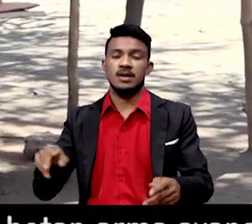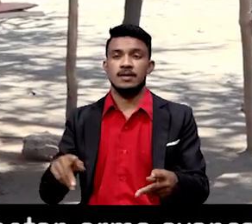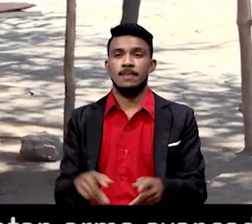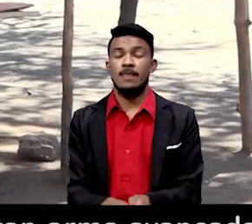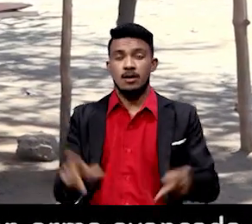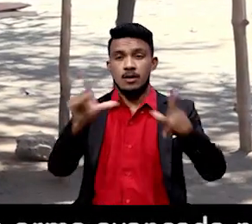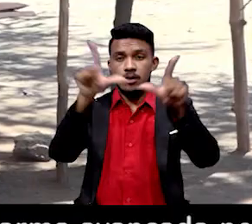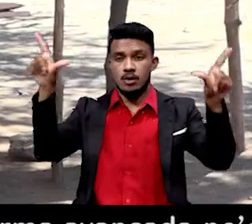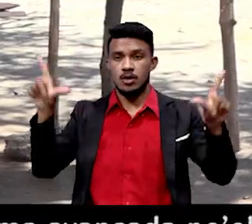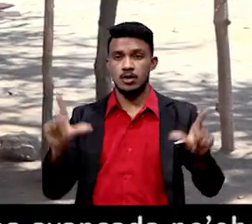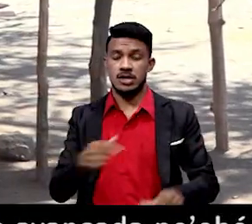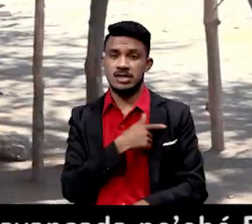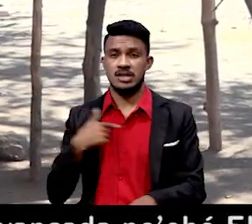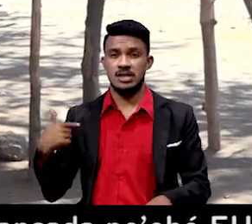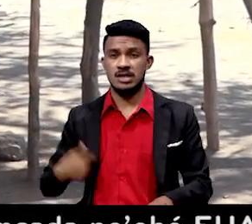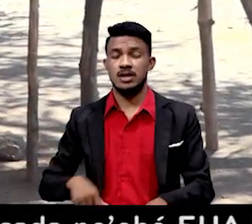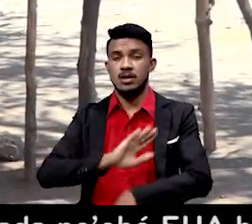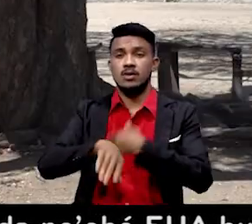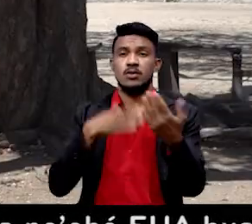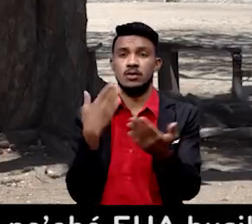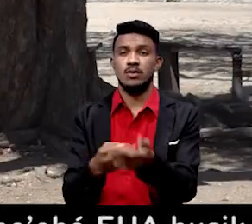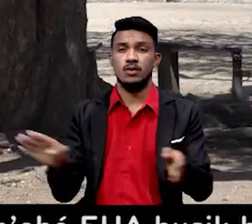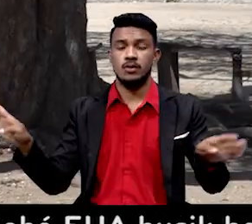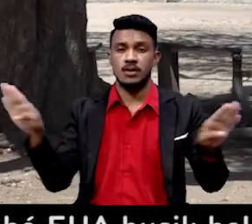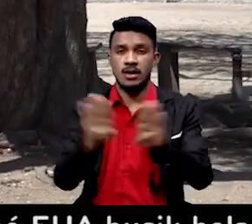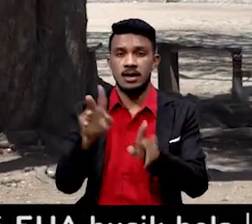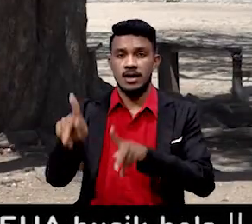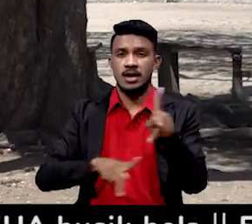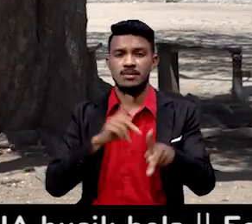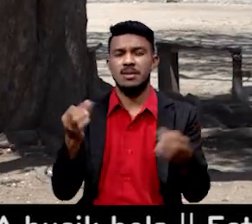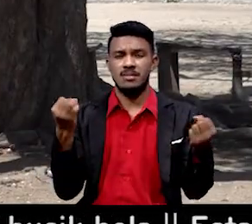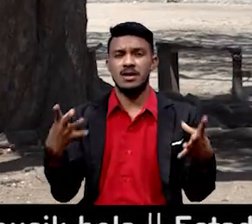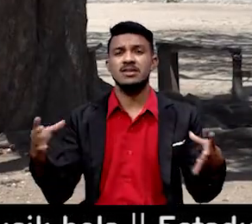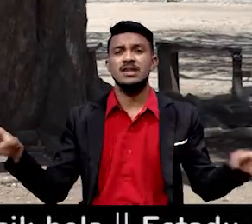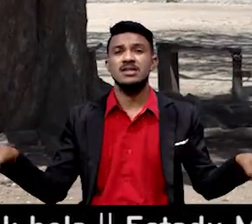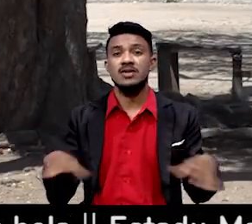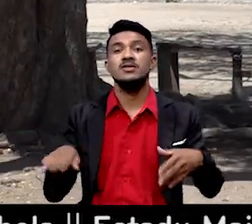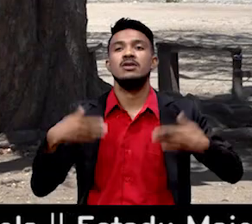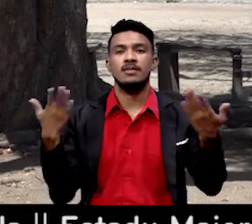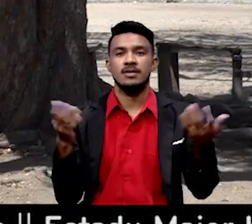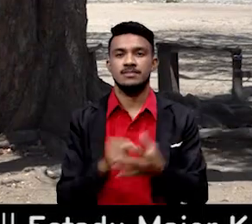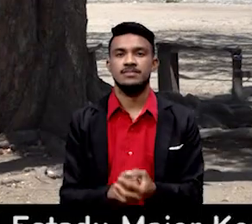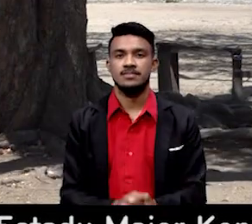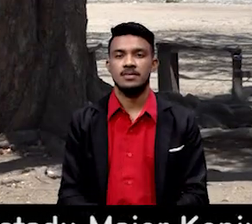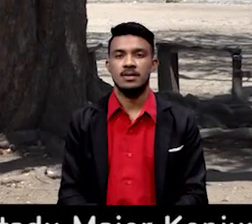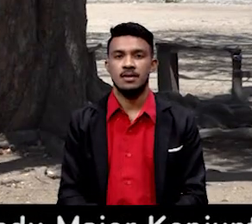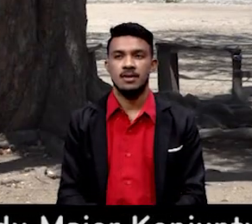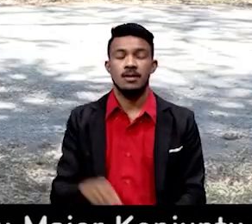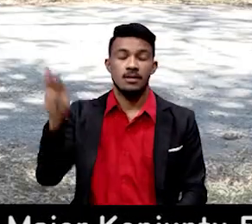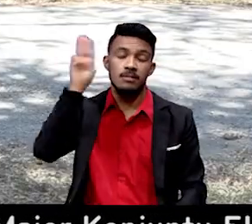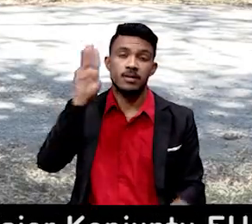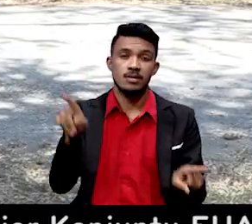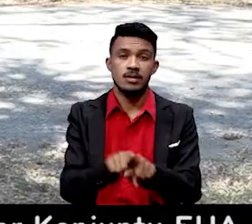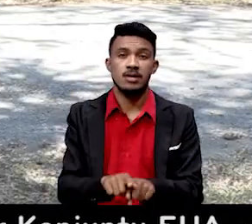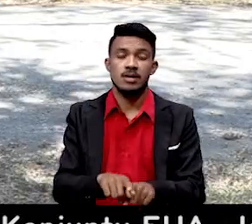ita haria. Sina taka. Agora é penanggurang barak na tu serviço para nebe. Mão, então durante o